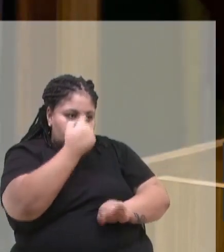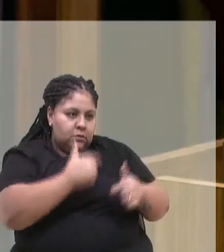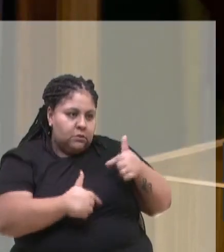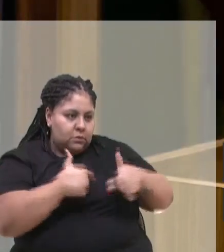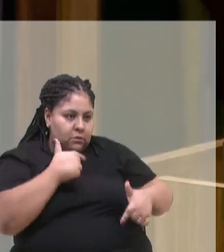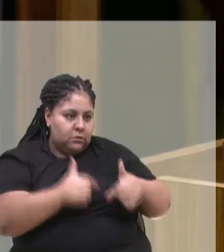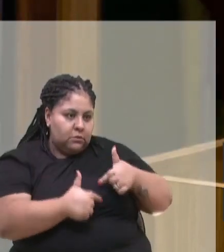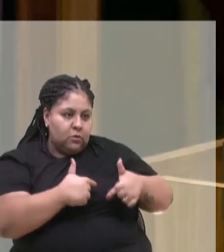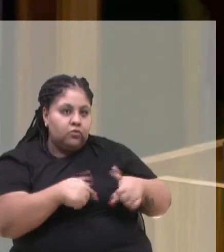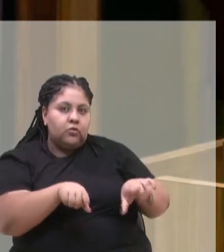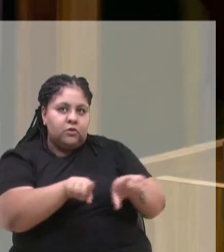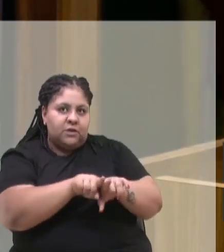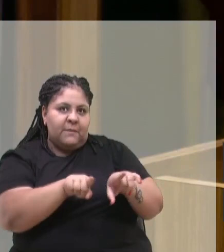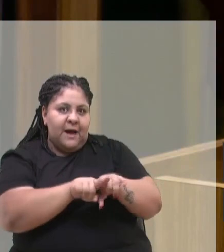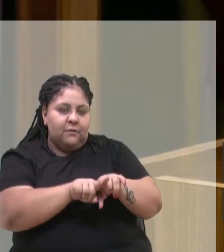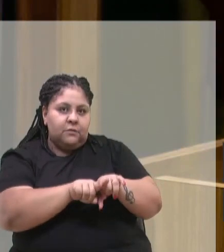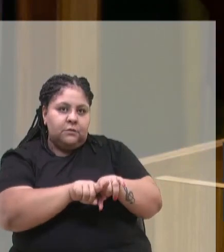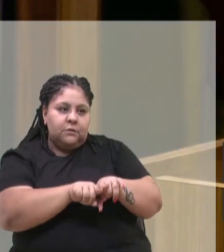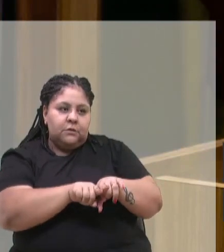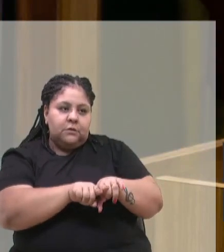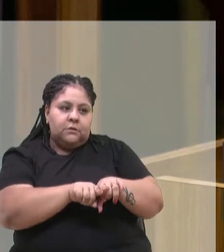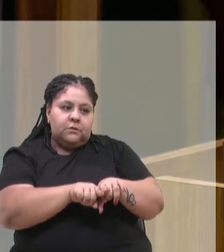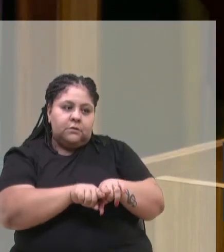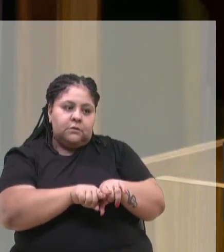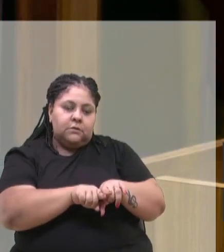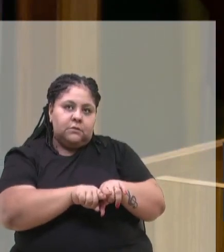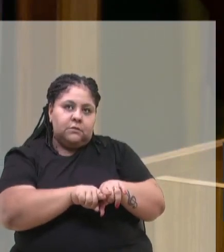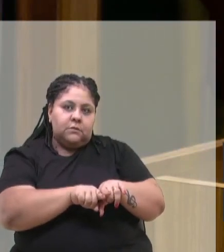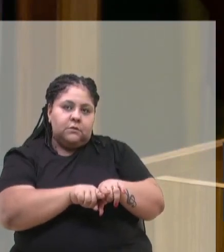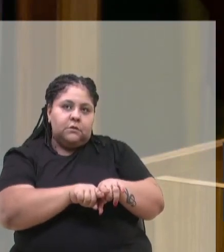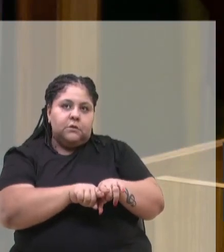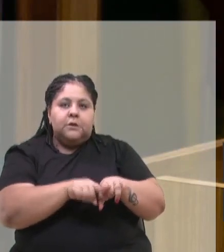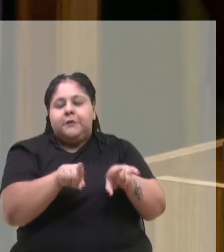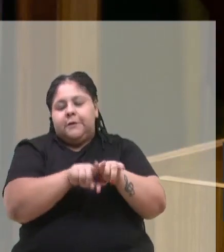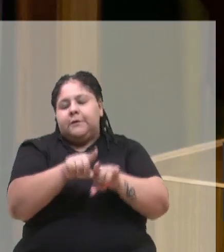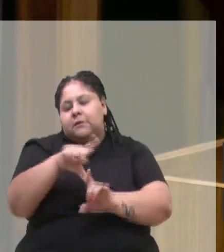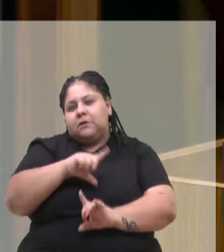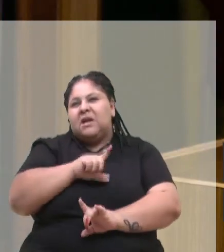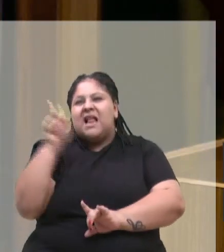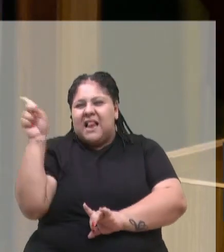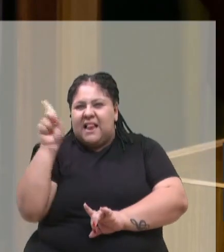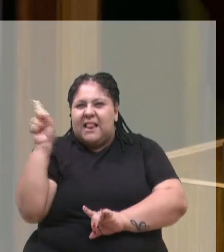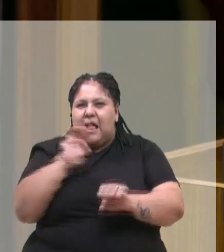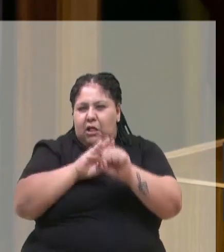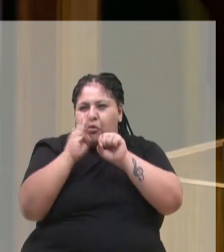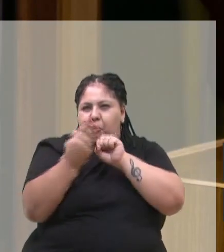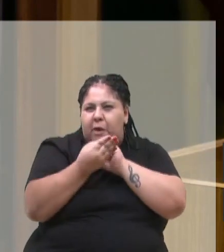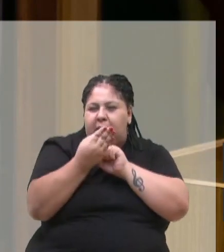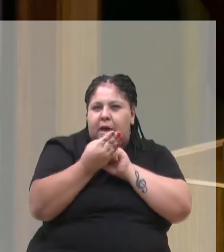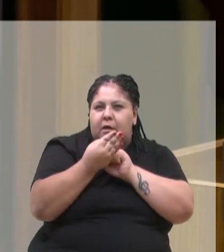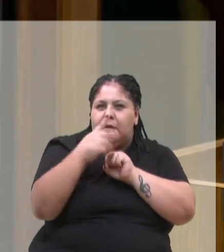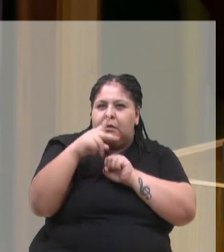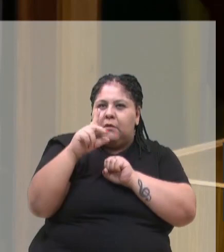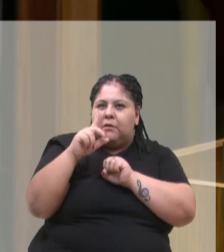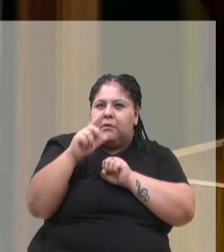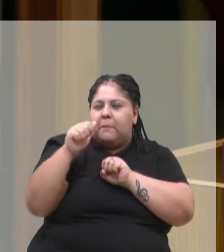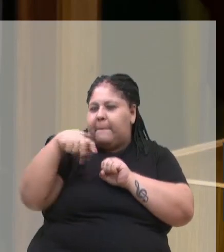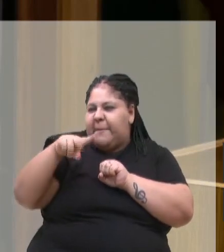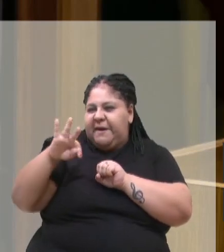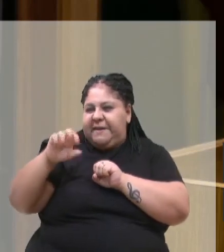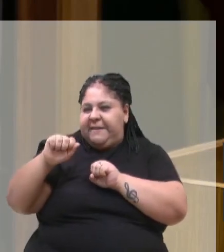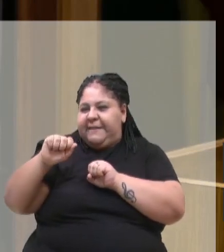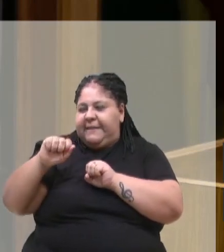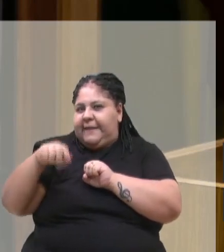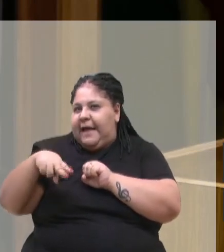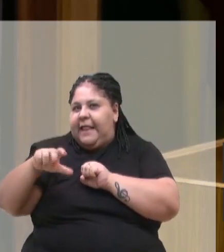quê? Tem contraturno lá no Monte Carmelo, lá no Pantanal, lá no Arco Baleno,